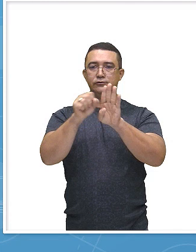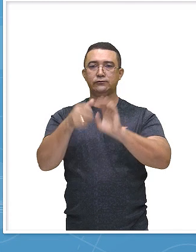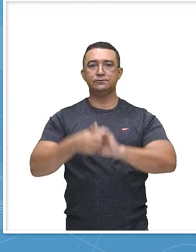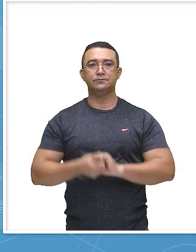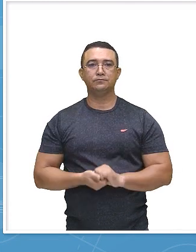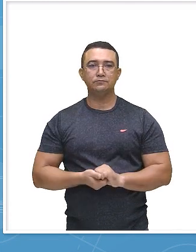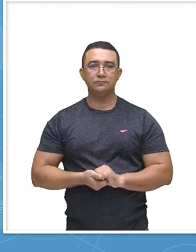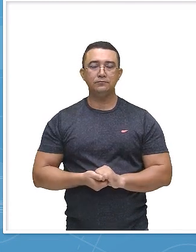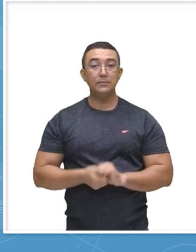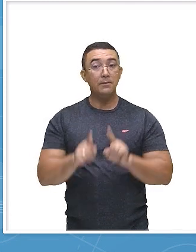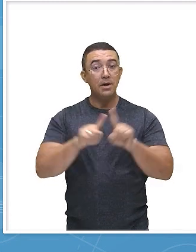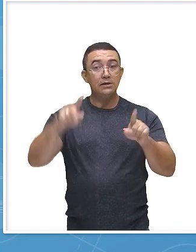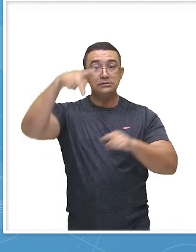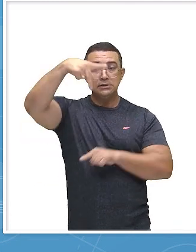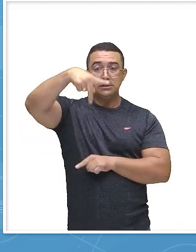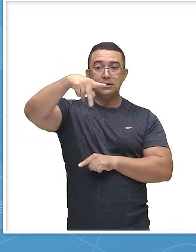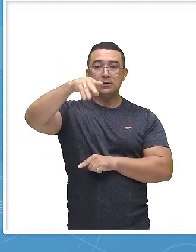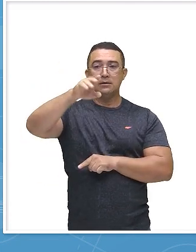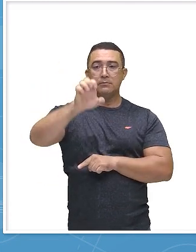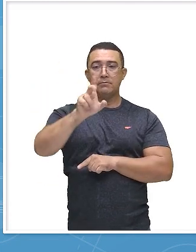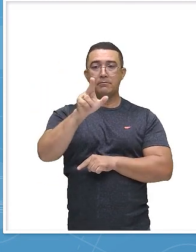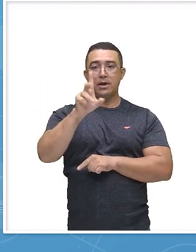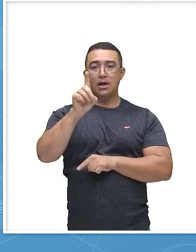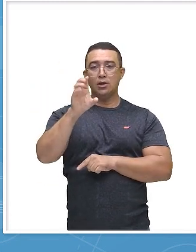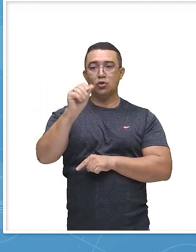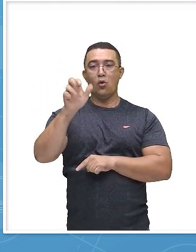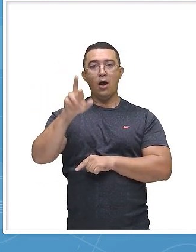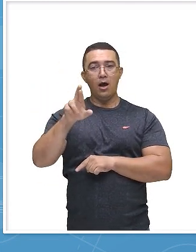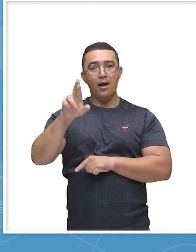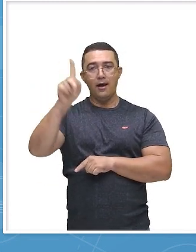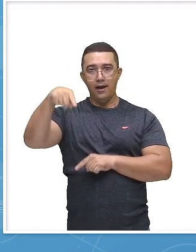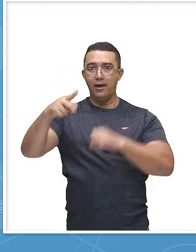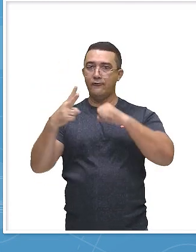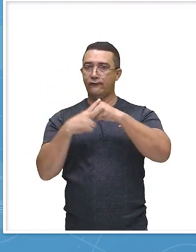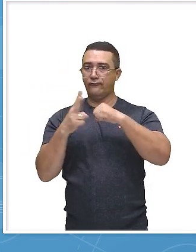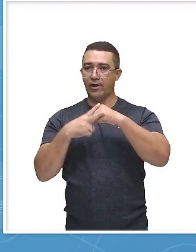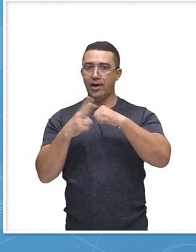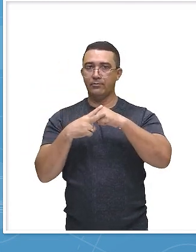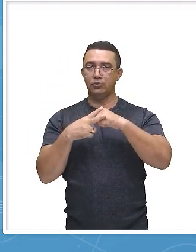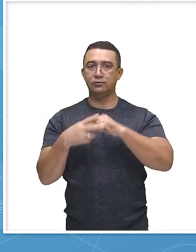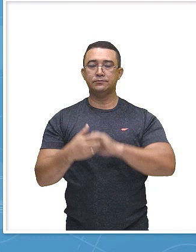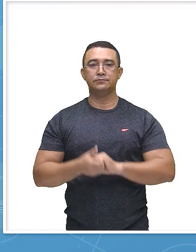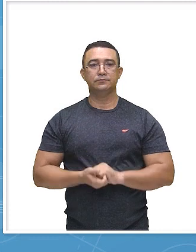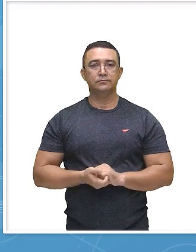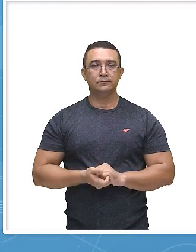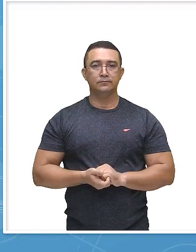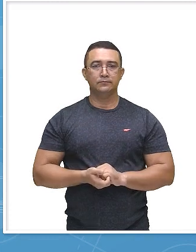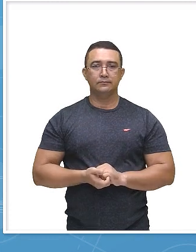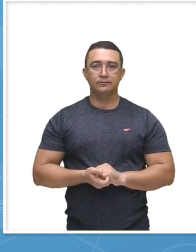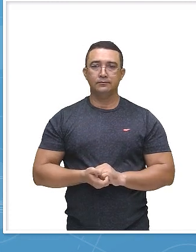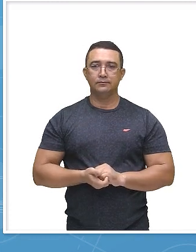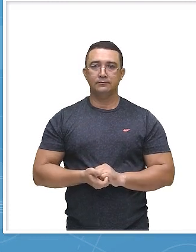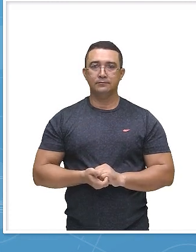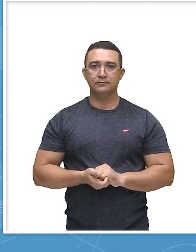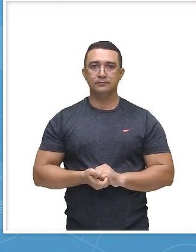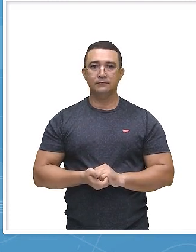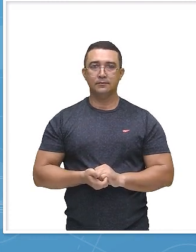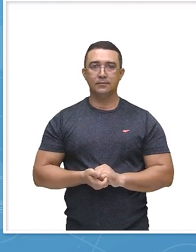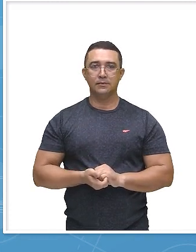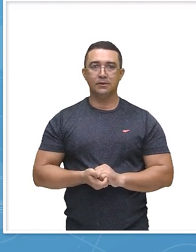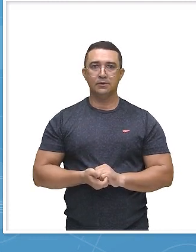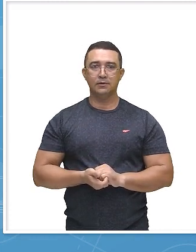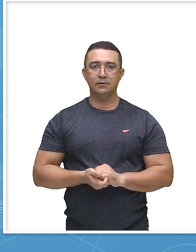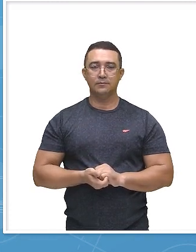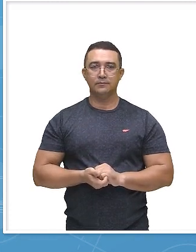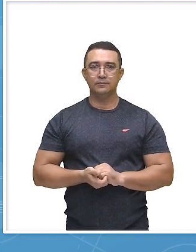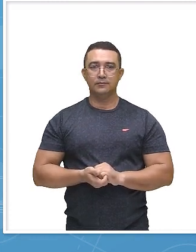verbo. Então, eu sei que perdoar é verbo, mas nesse contexto aqui, perdoar deixou de ser verbo e passou a ser substantivo. O